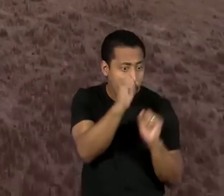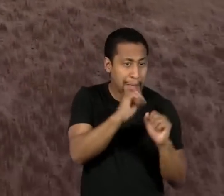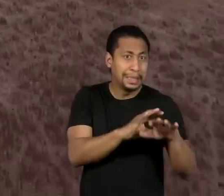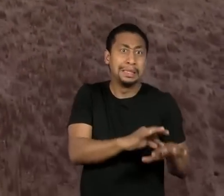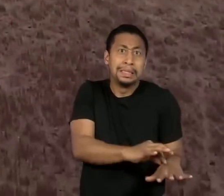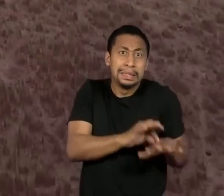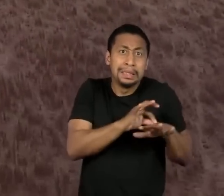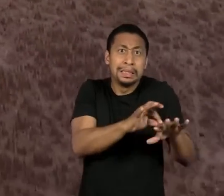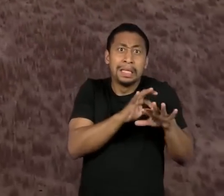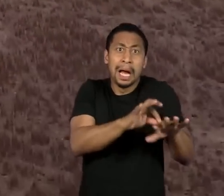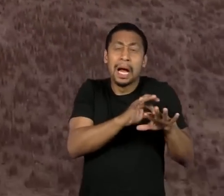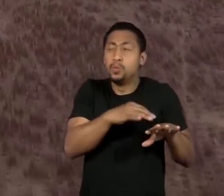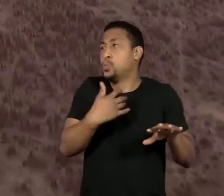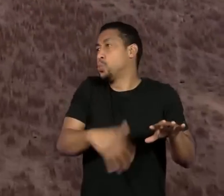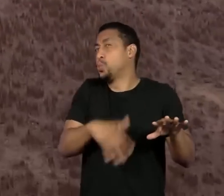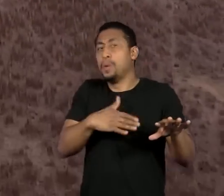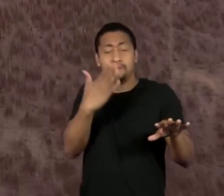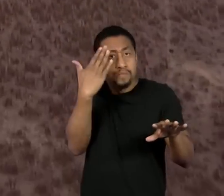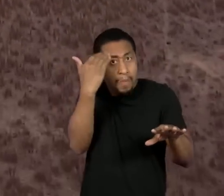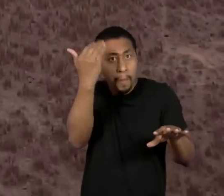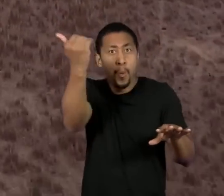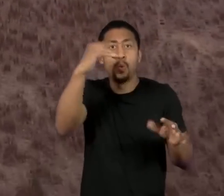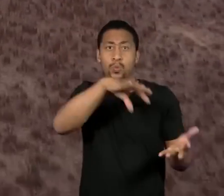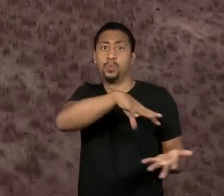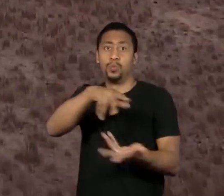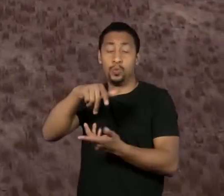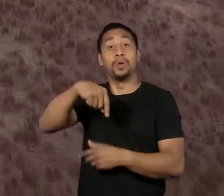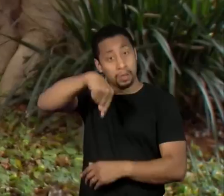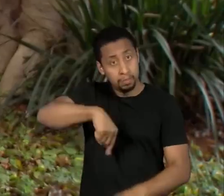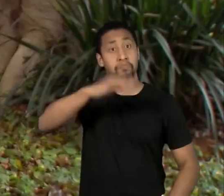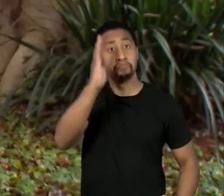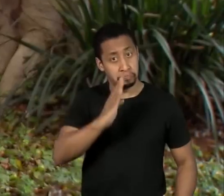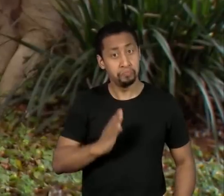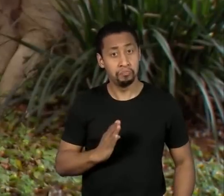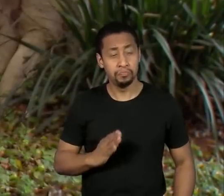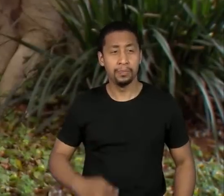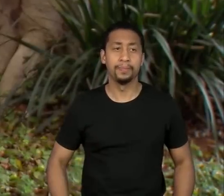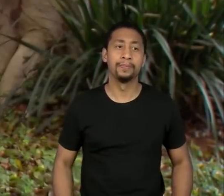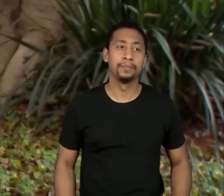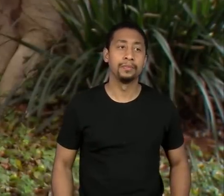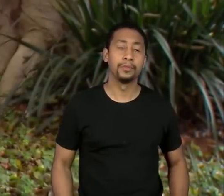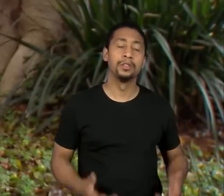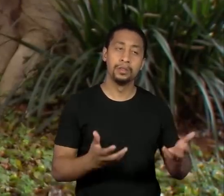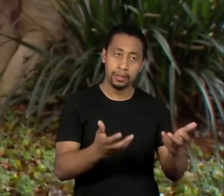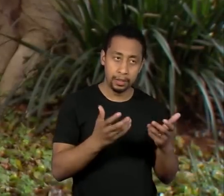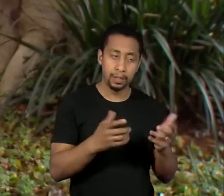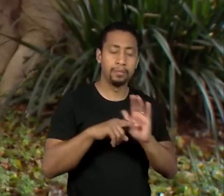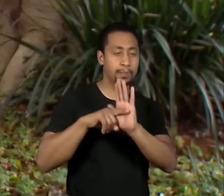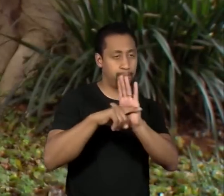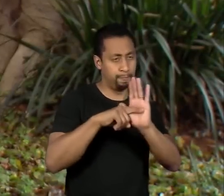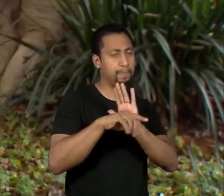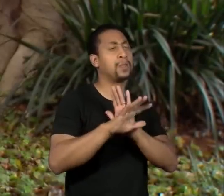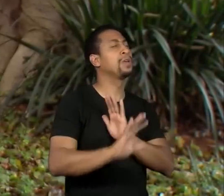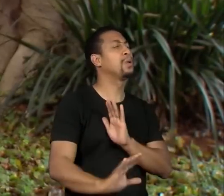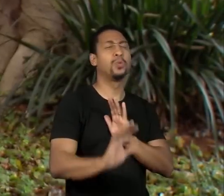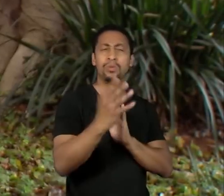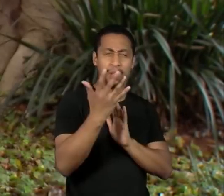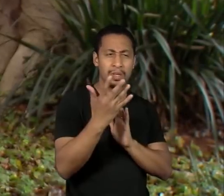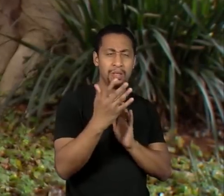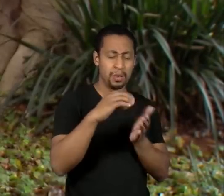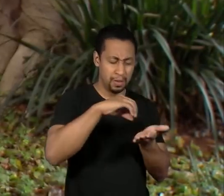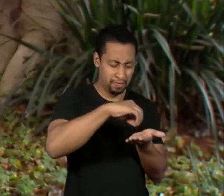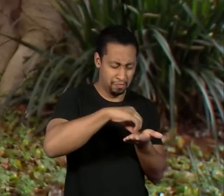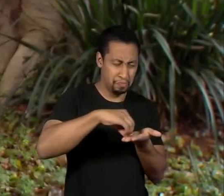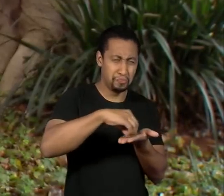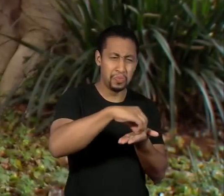do mundo, uma empresa brasileira. A gente queria abordar essa questão do avanço da soja, principalmente